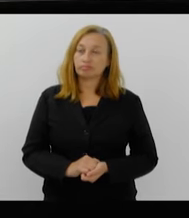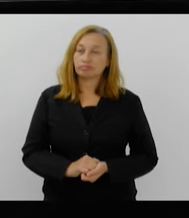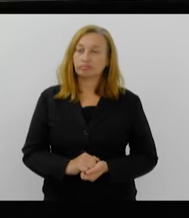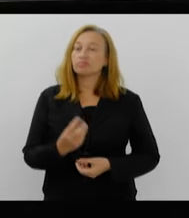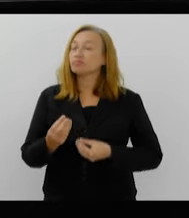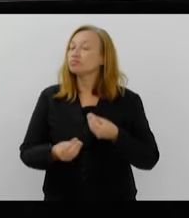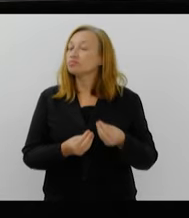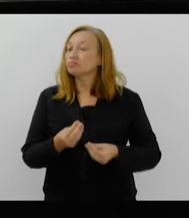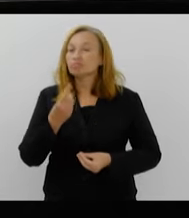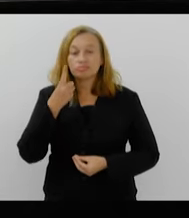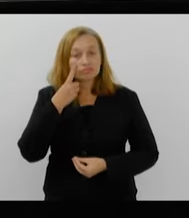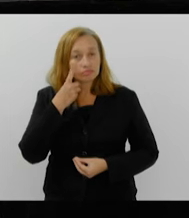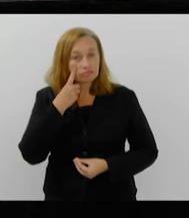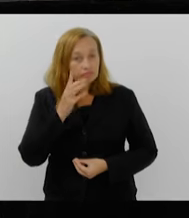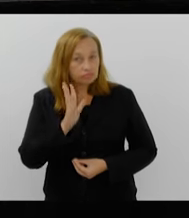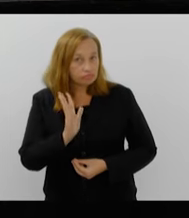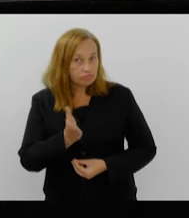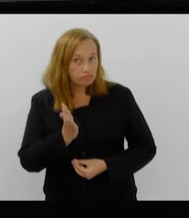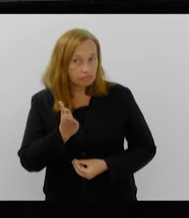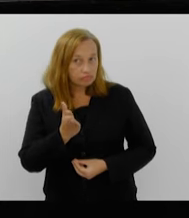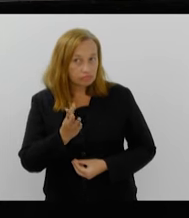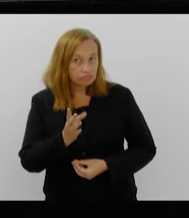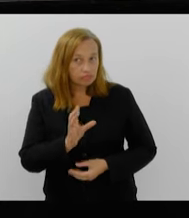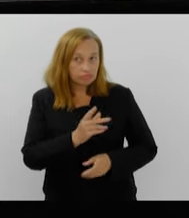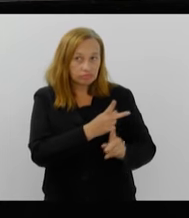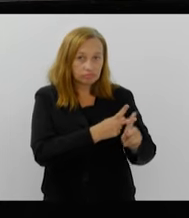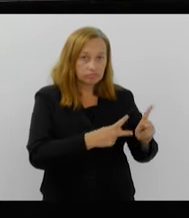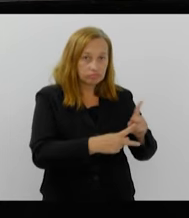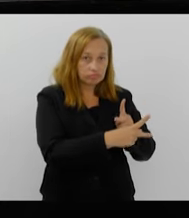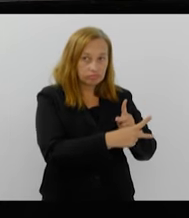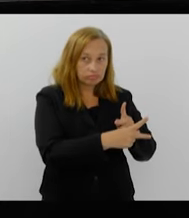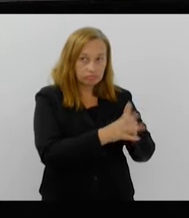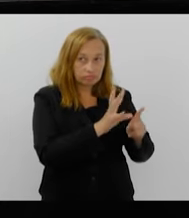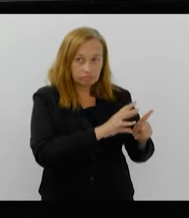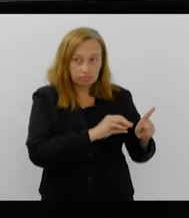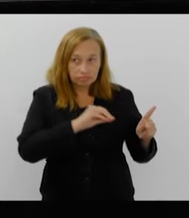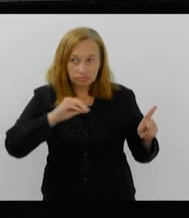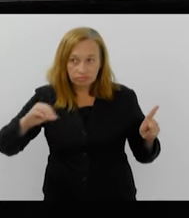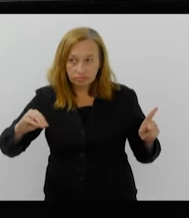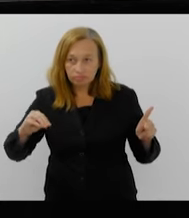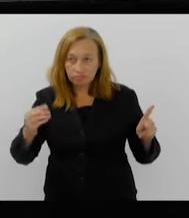a que nós vimos recentemente, de mexer na Previdência.